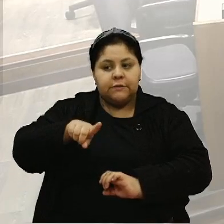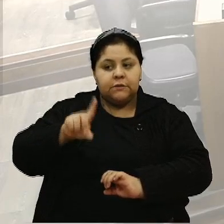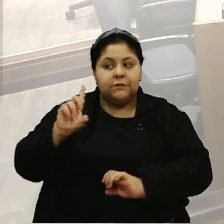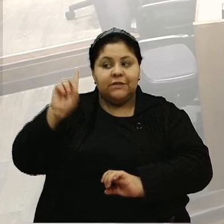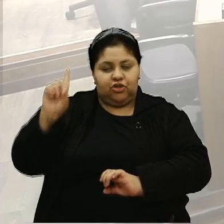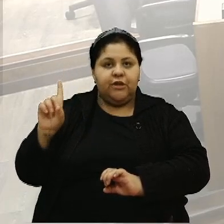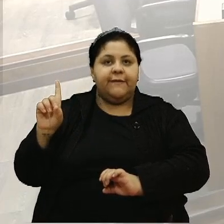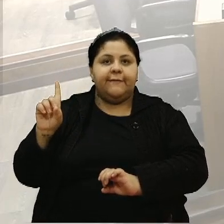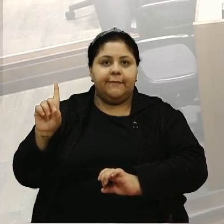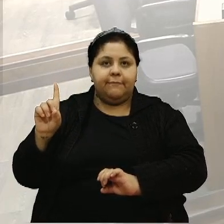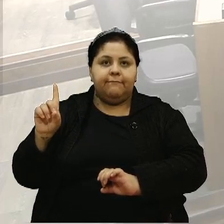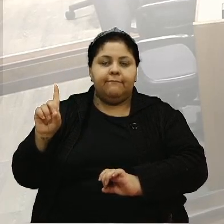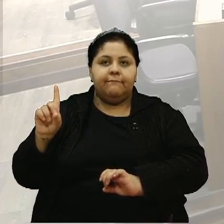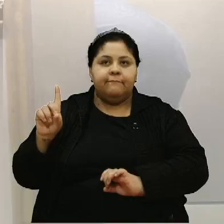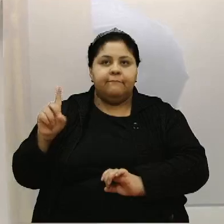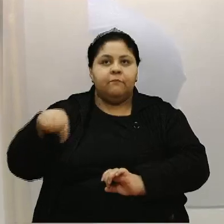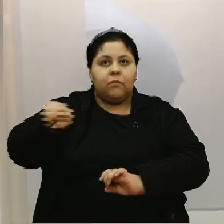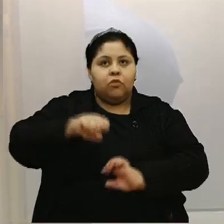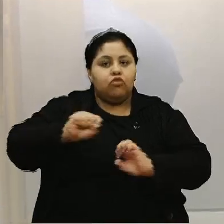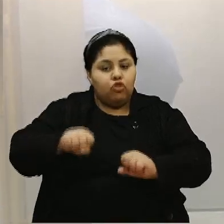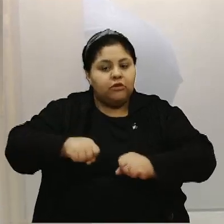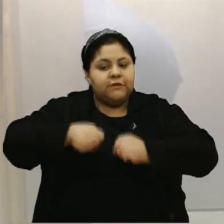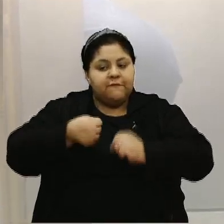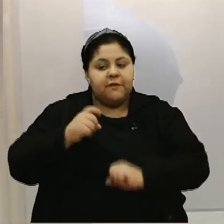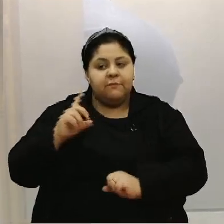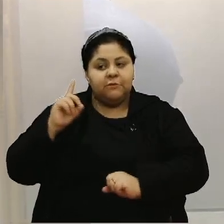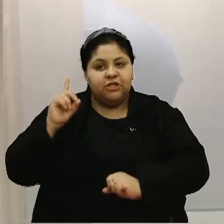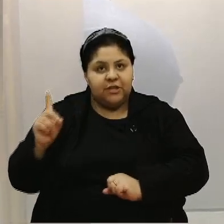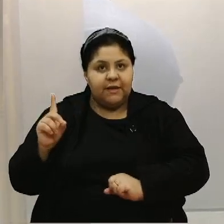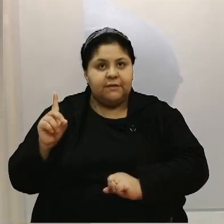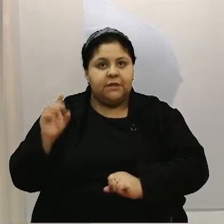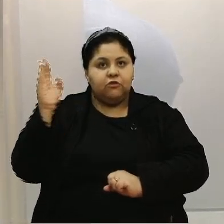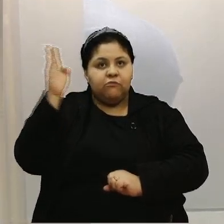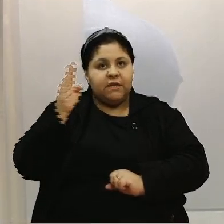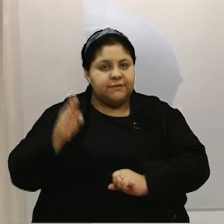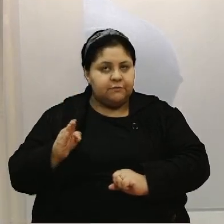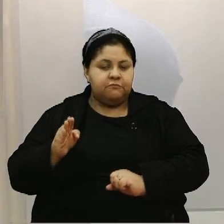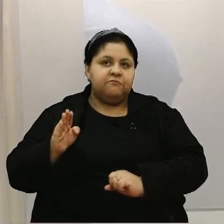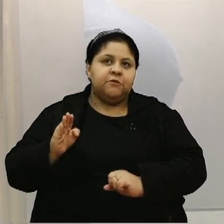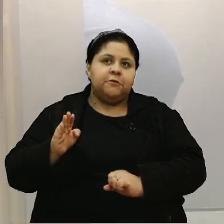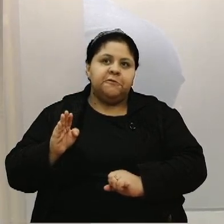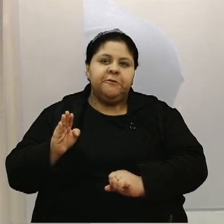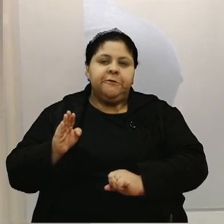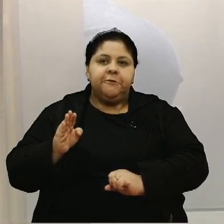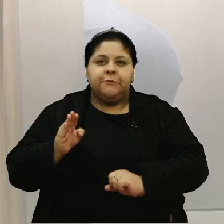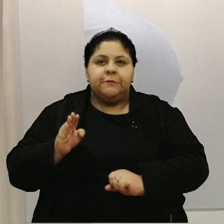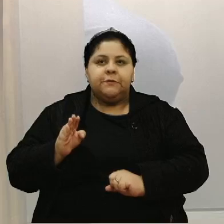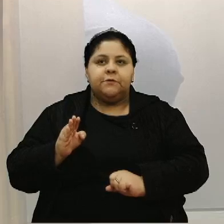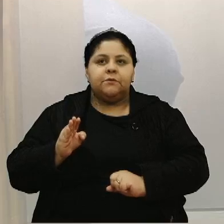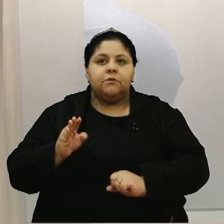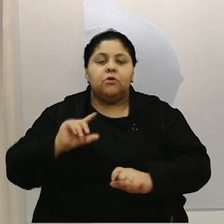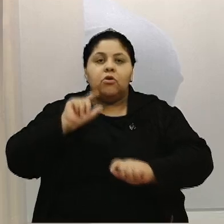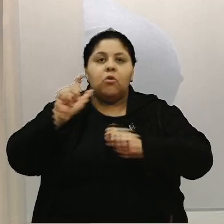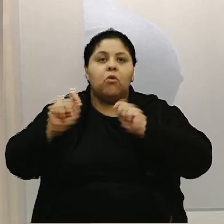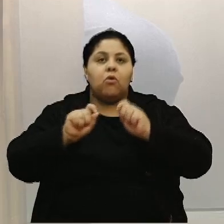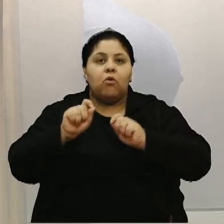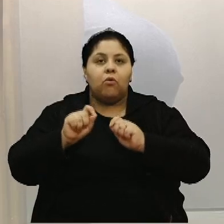também, né? Nós defendemos a direita no Brasil. E